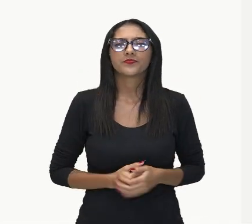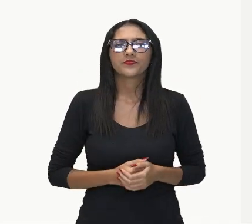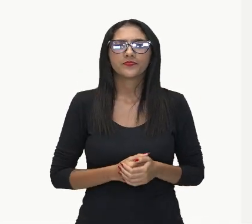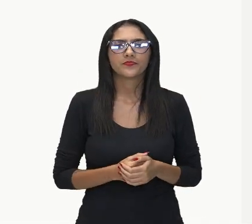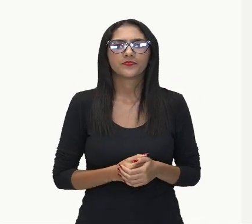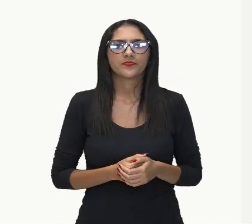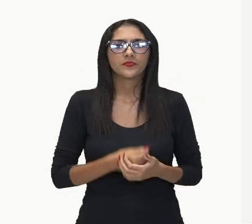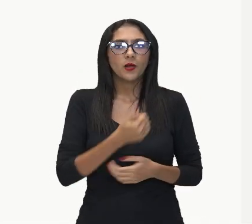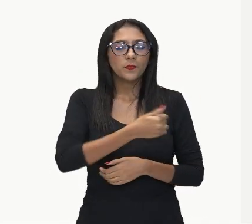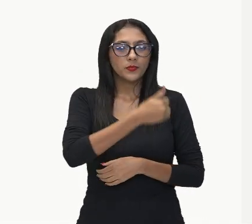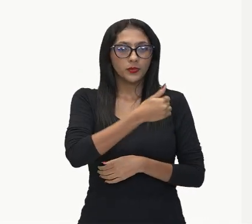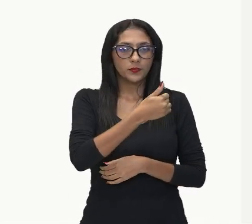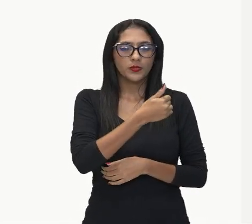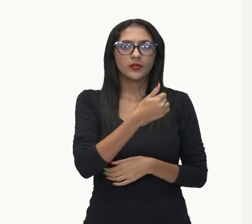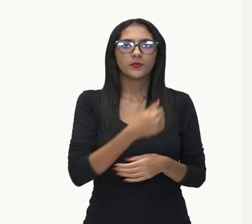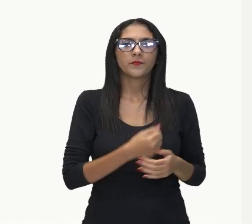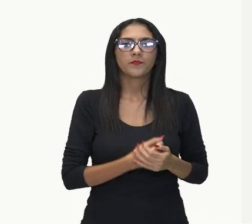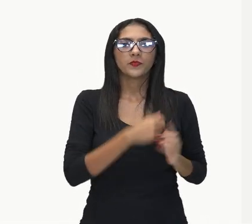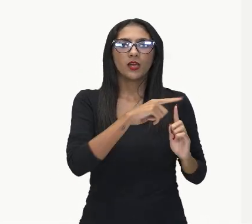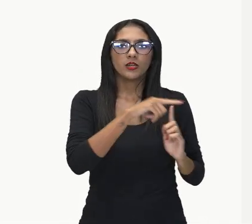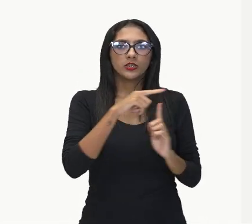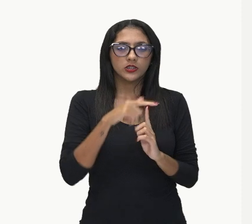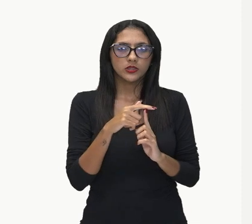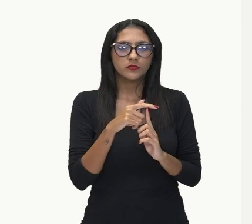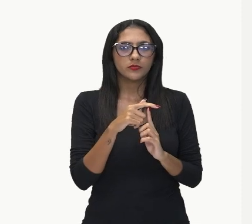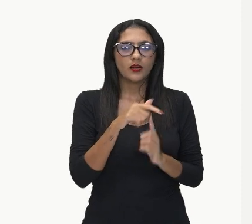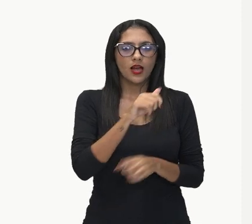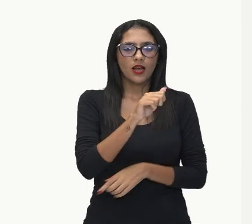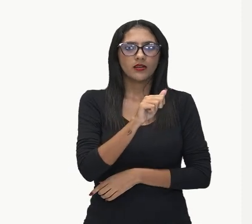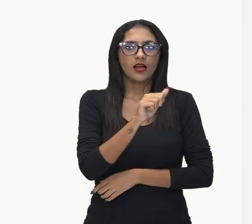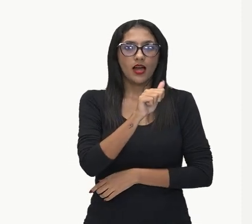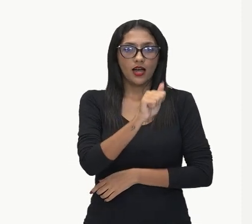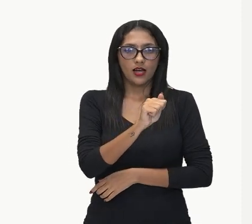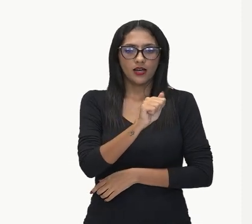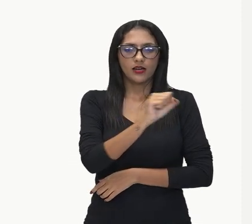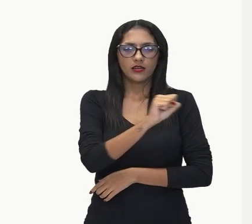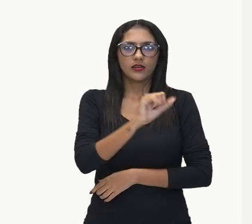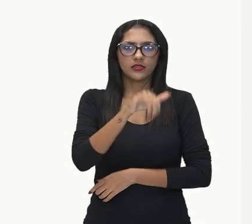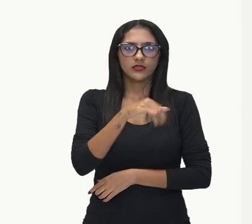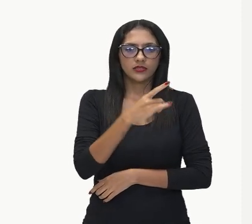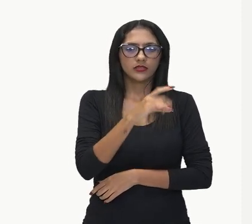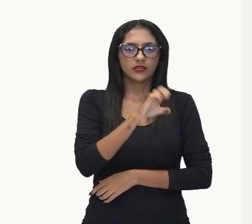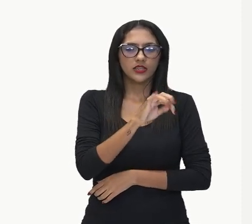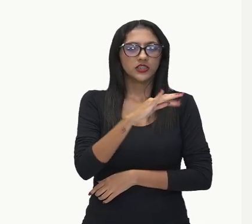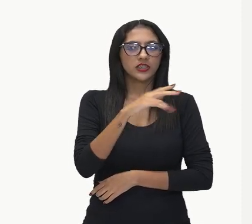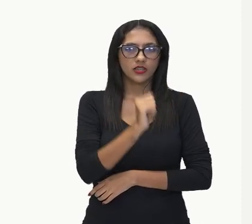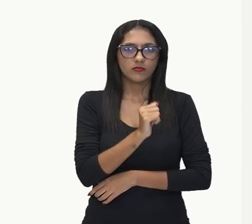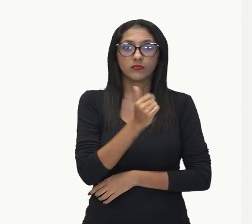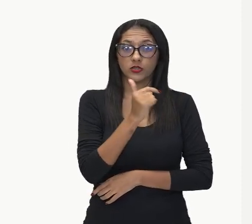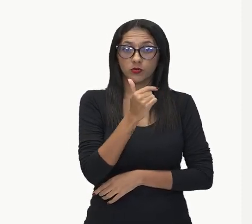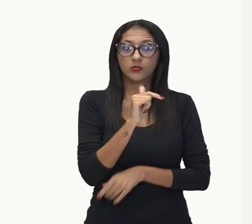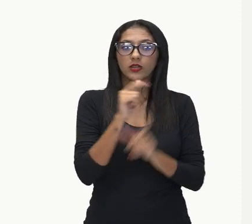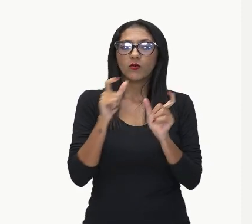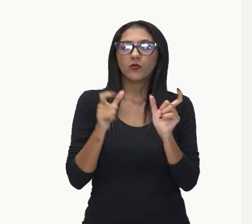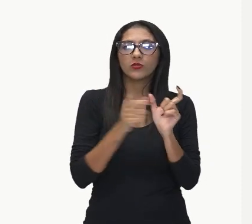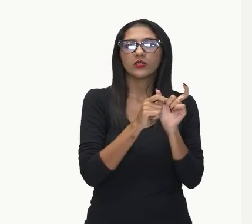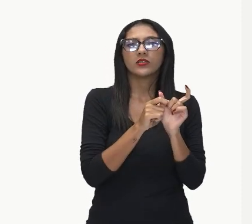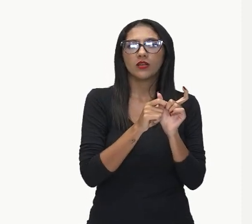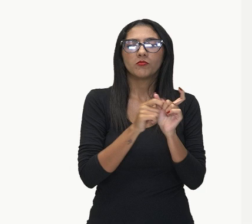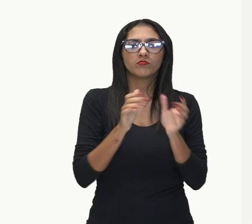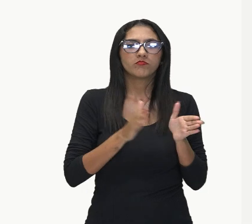oração coordenada assindética. Por quê? Não tem conjunção. E a segunda, ela seria